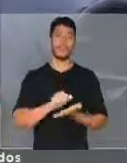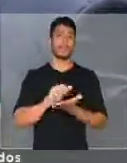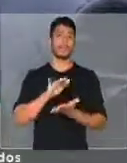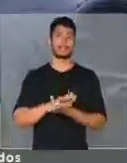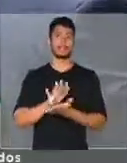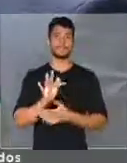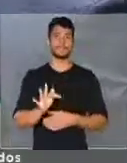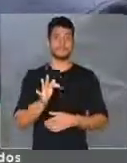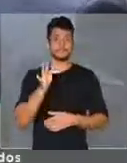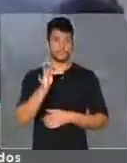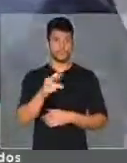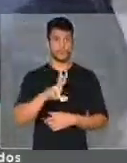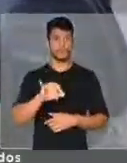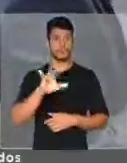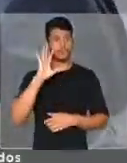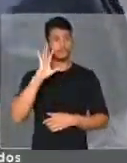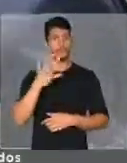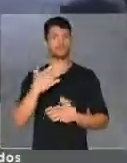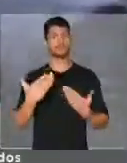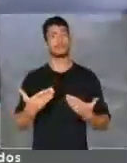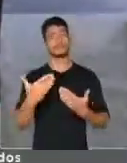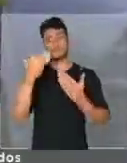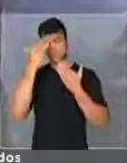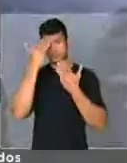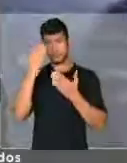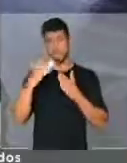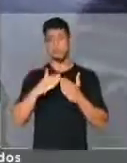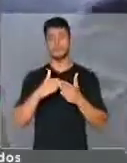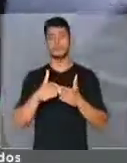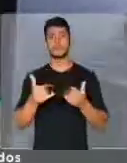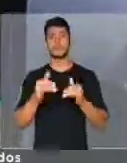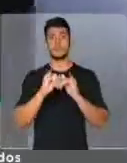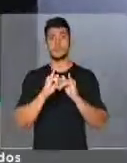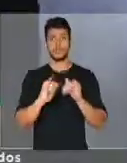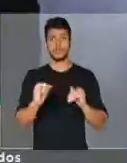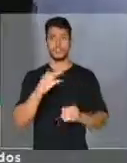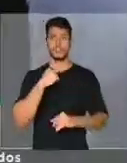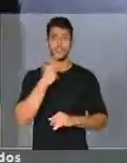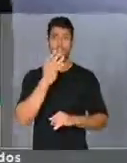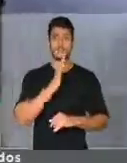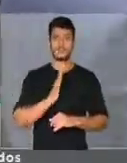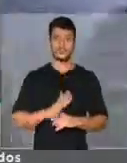anotadas e para um possível atendimento. Então, agradeço e peço a divulgação na Voz do Brasil